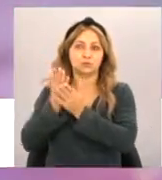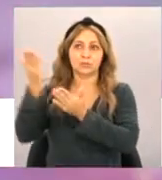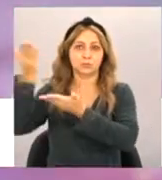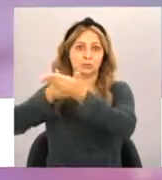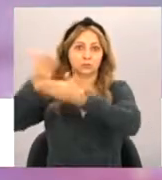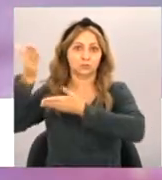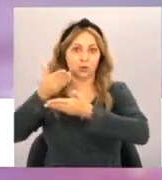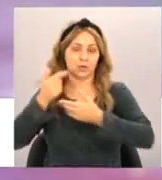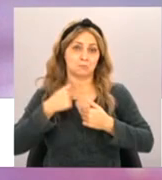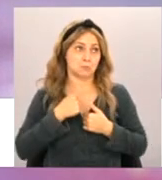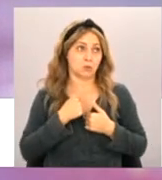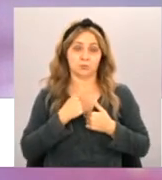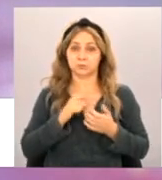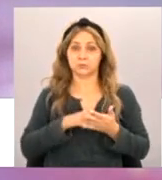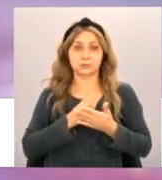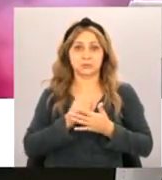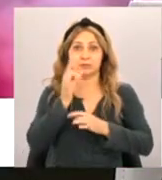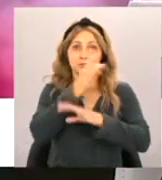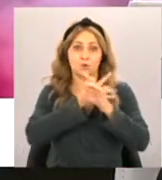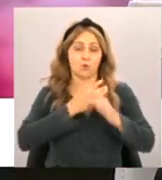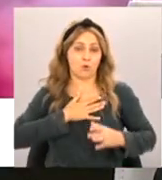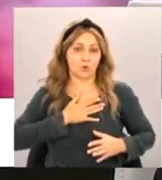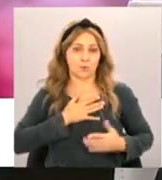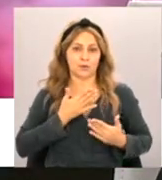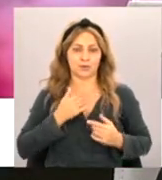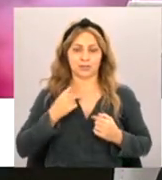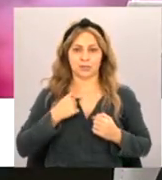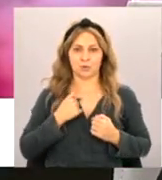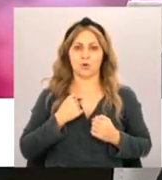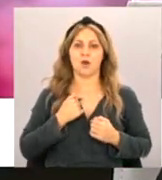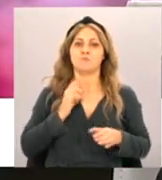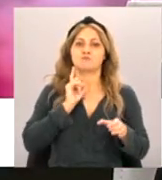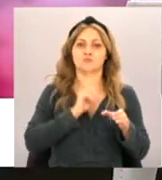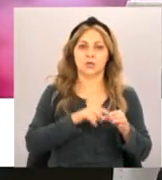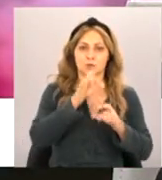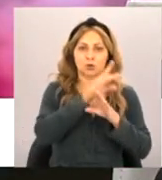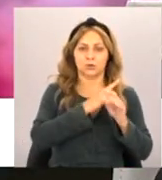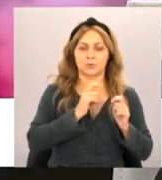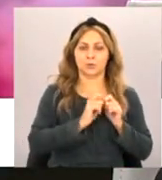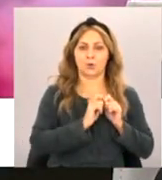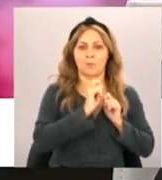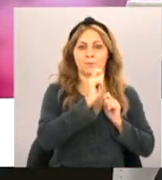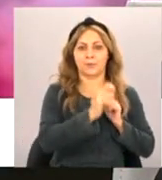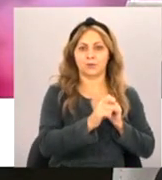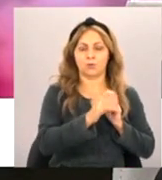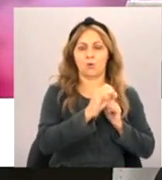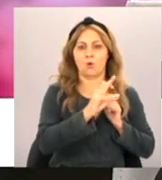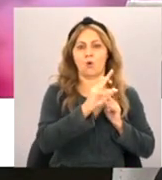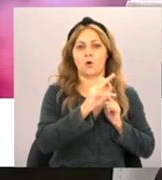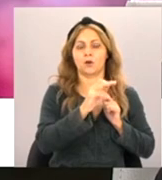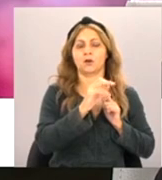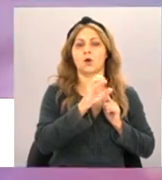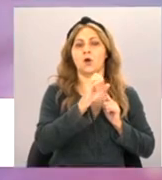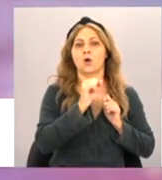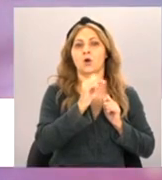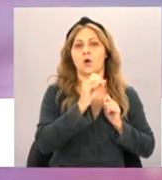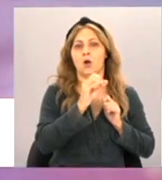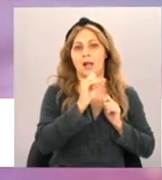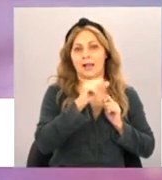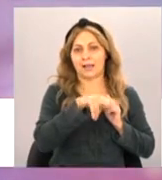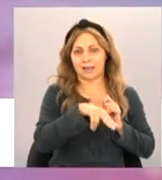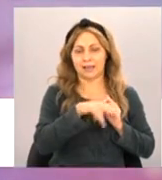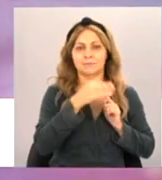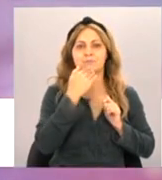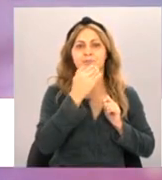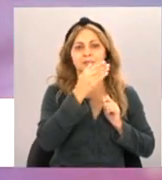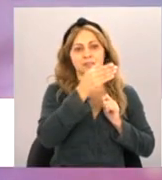Europa outra coisa nós somos escrevermos uma união europeia que paga Aero e para manter os imigrantes